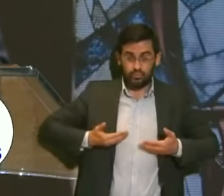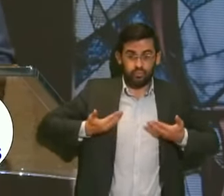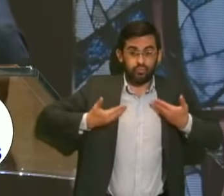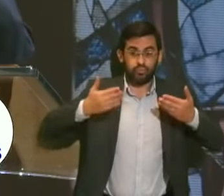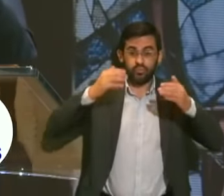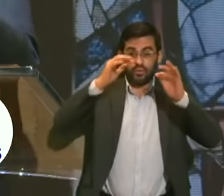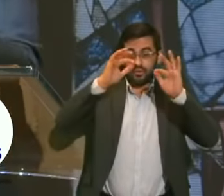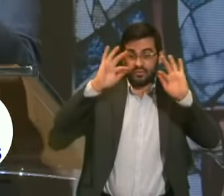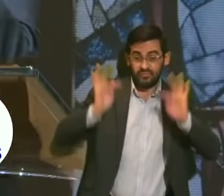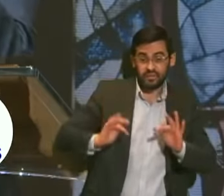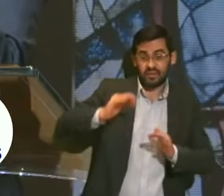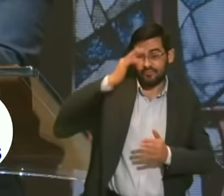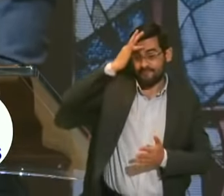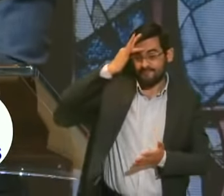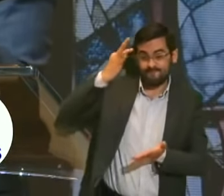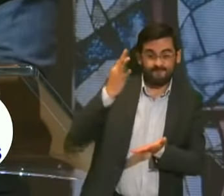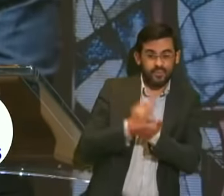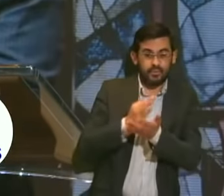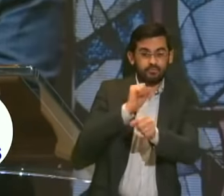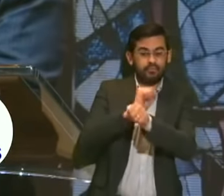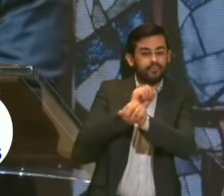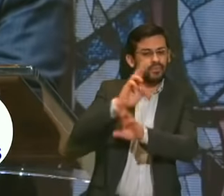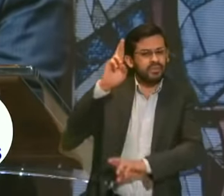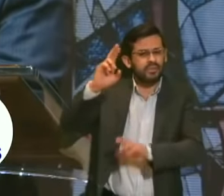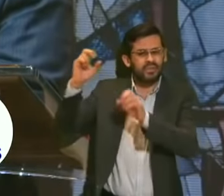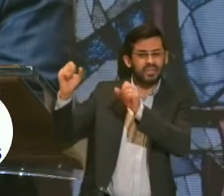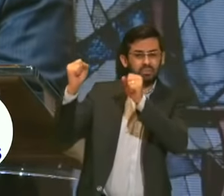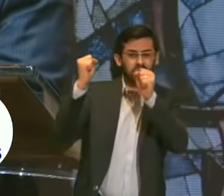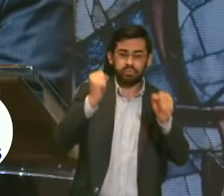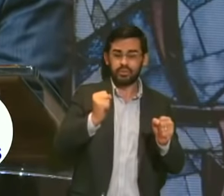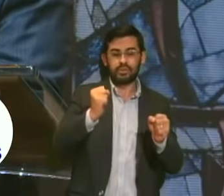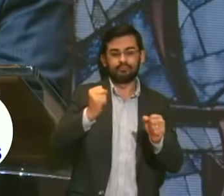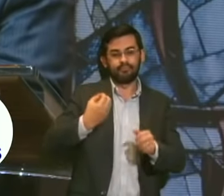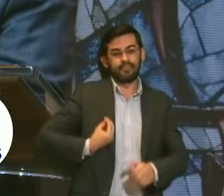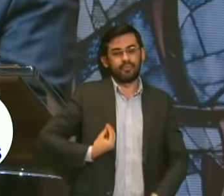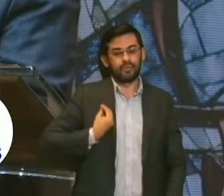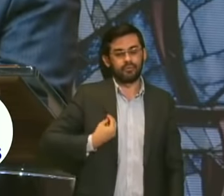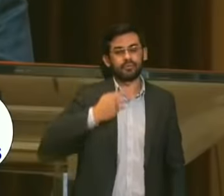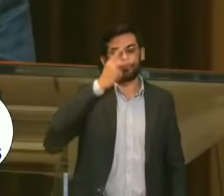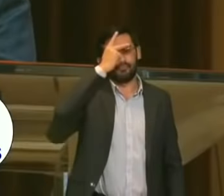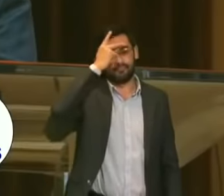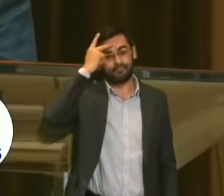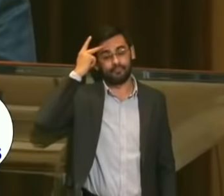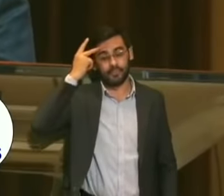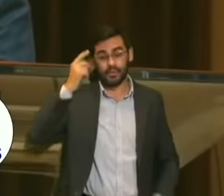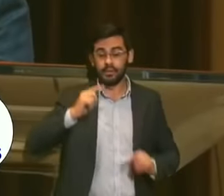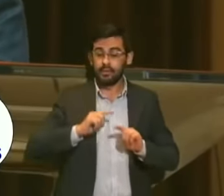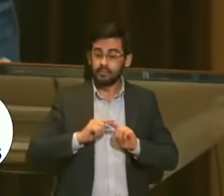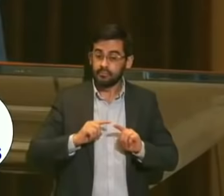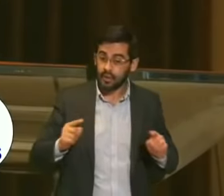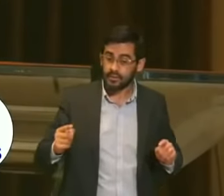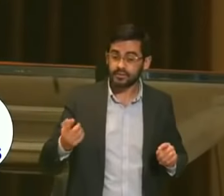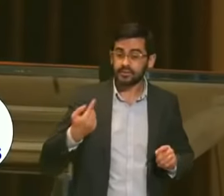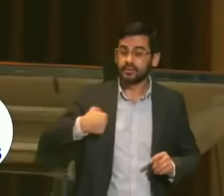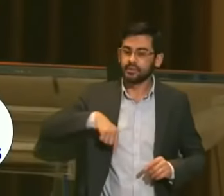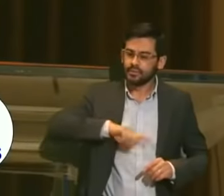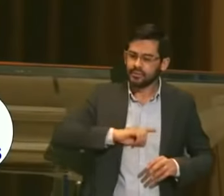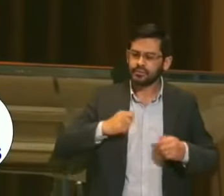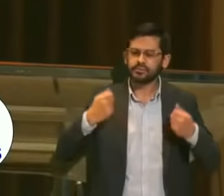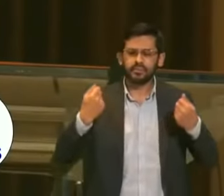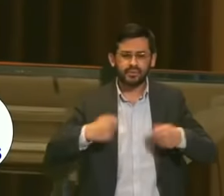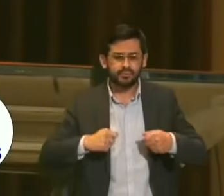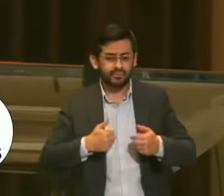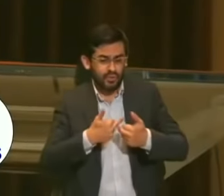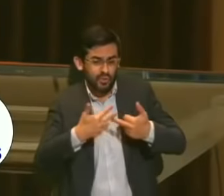fé, intercessão, poder e assim por diante. Queridos, há coisas que a gente consegue